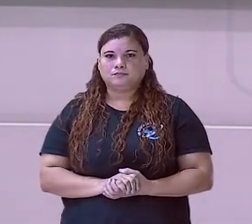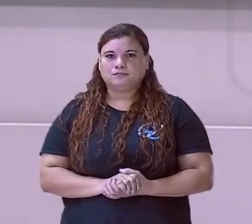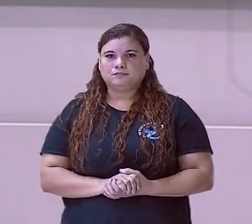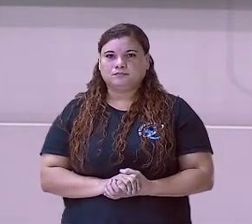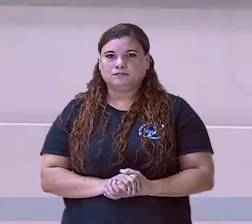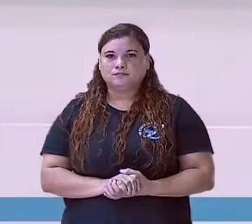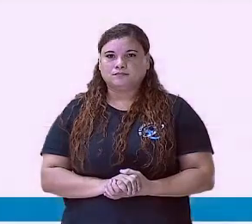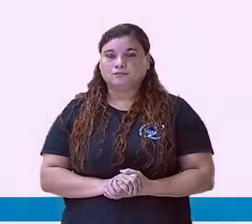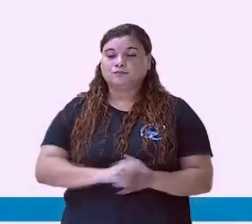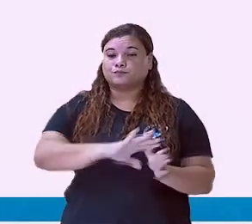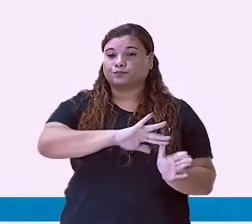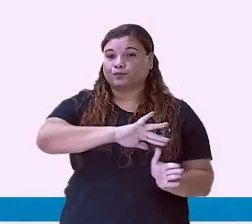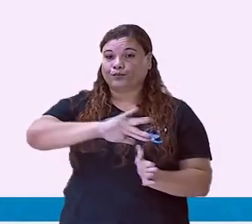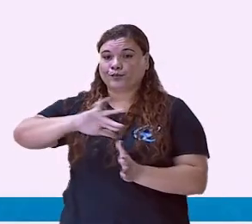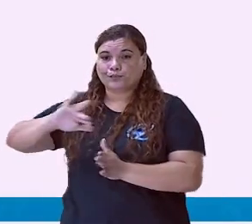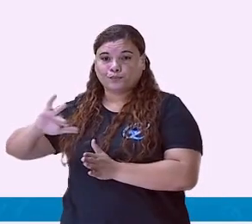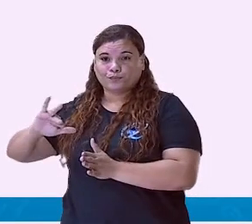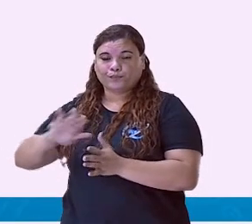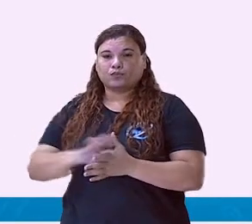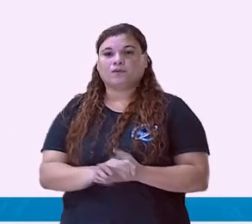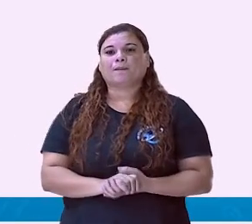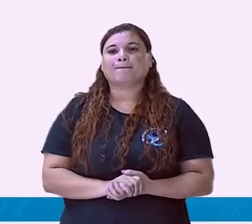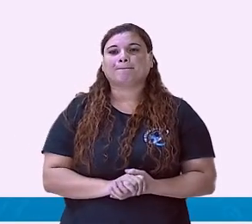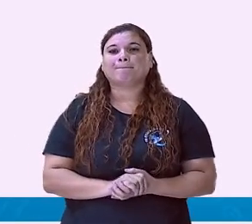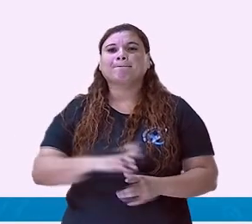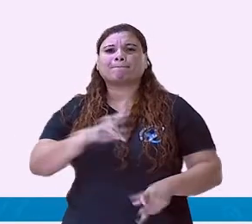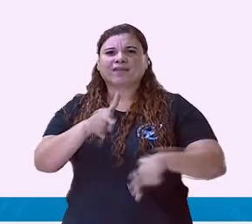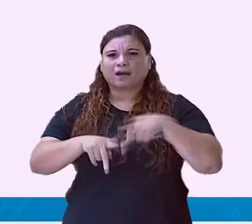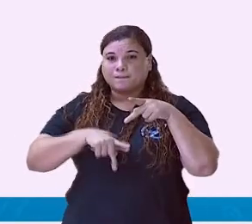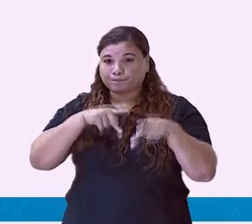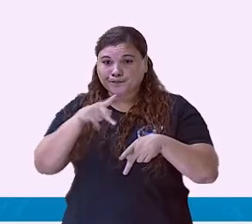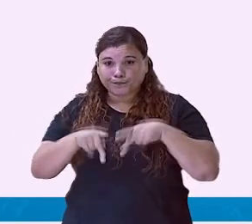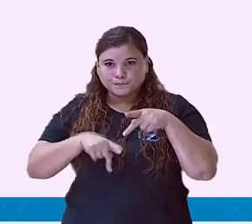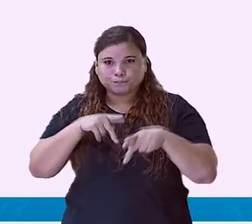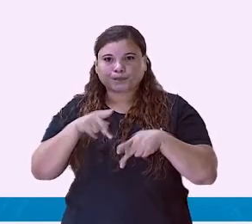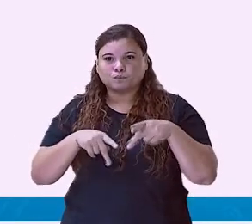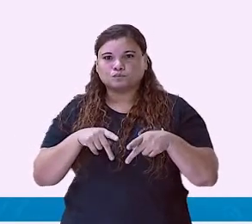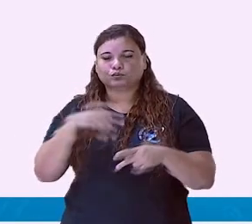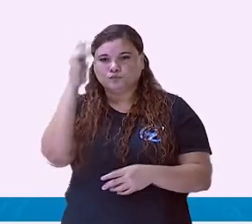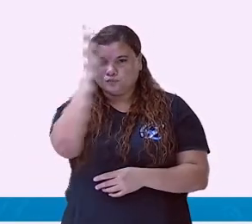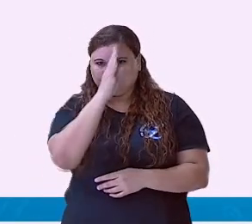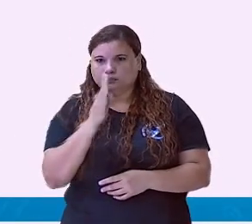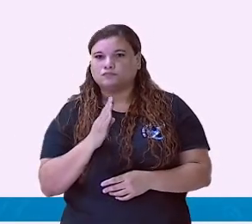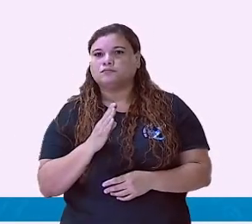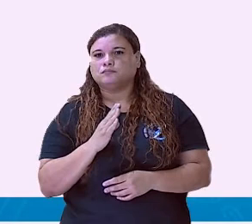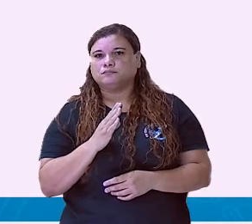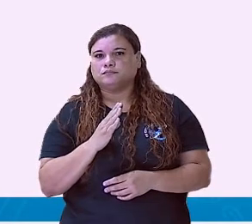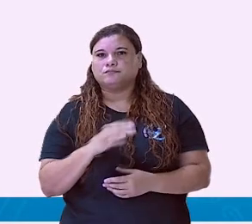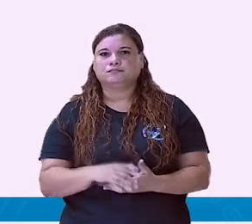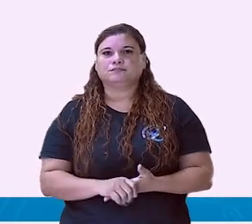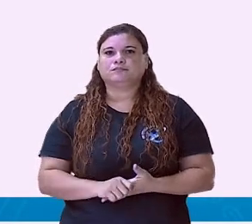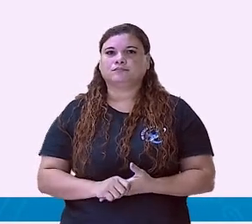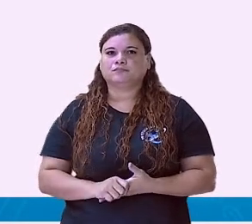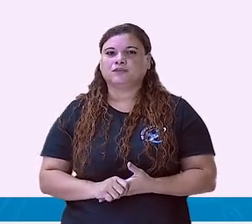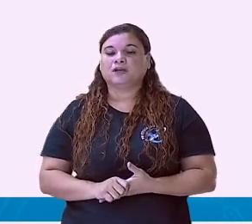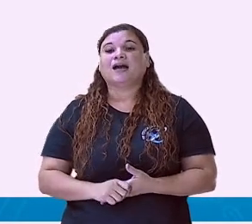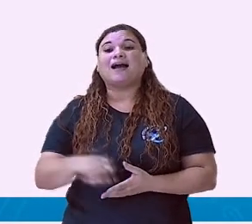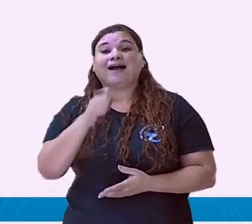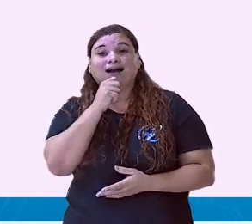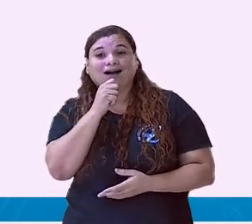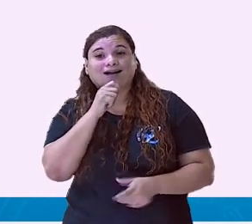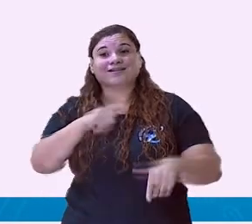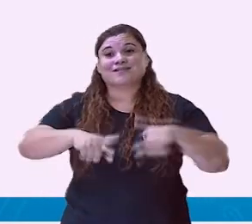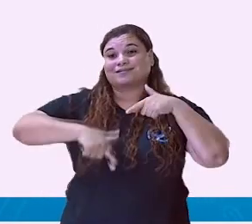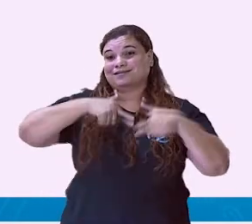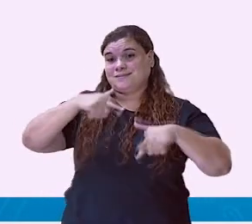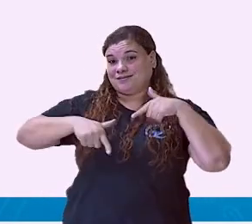População empregada em grande parte nos setores primário, na pecuária, no extrativismo e terciário, no comércio